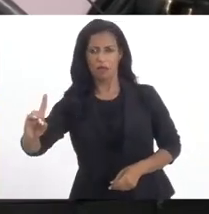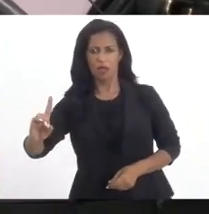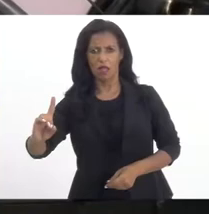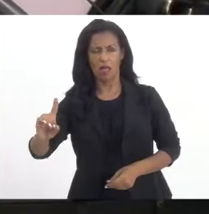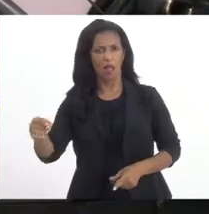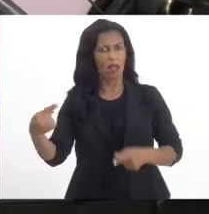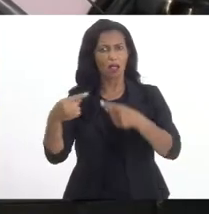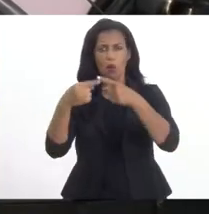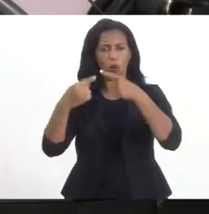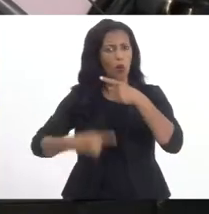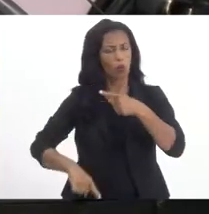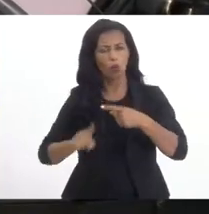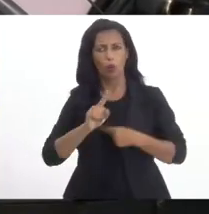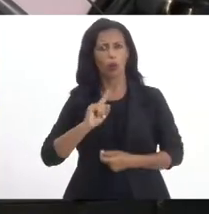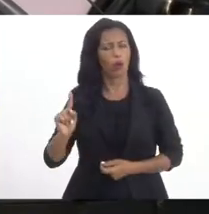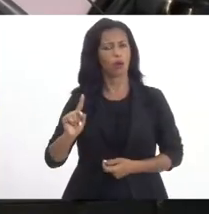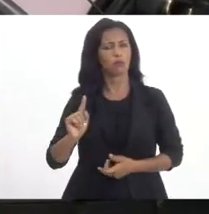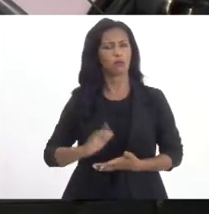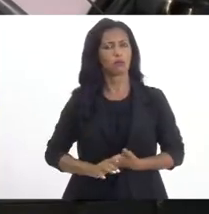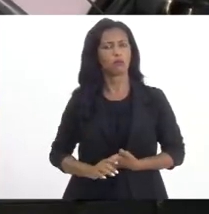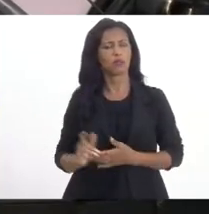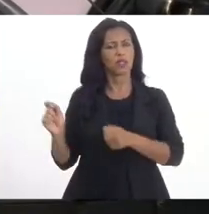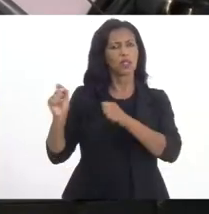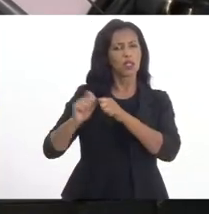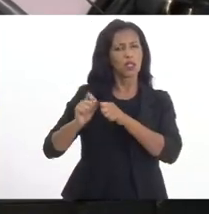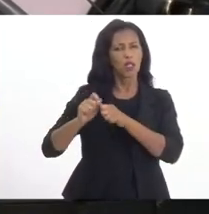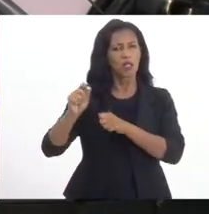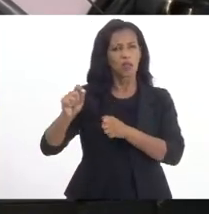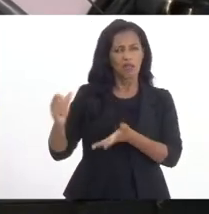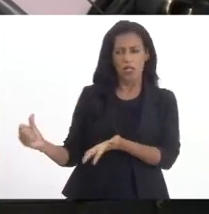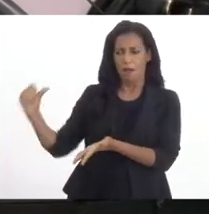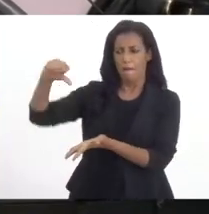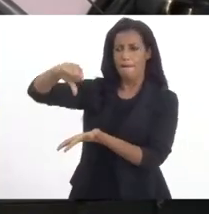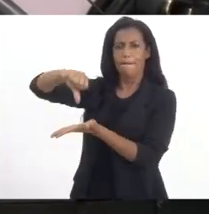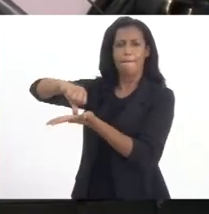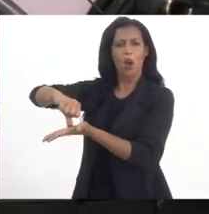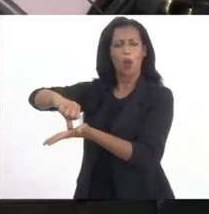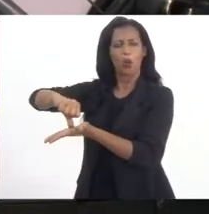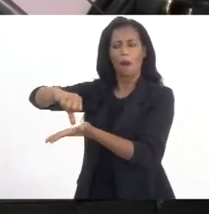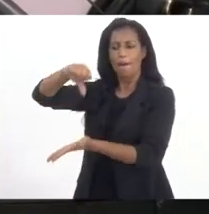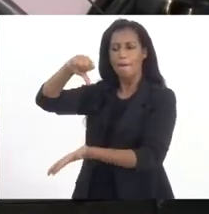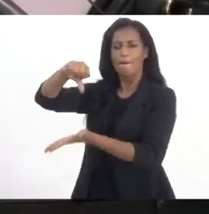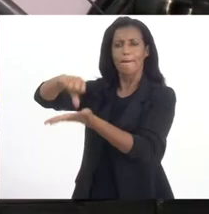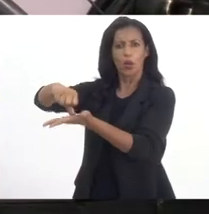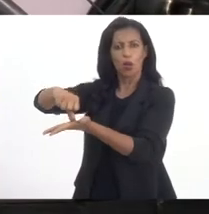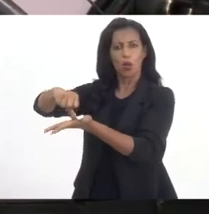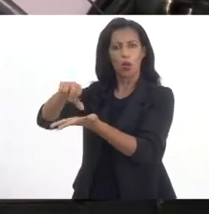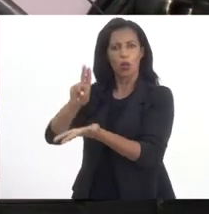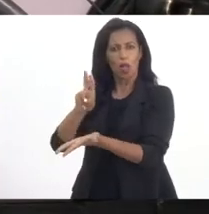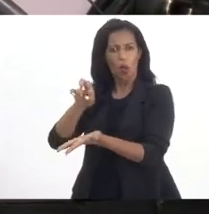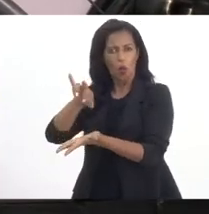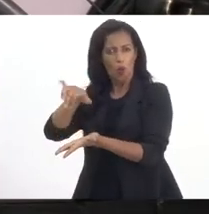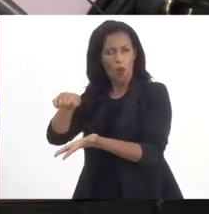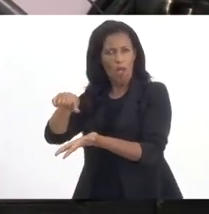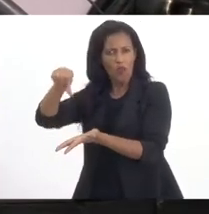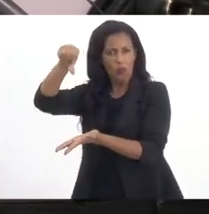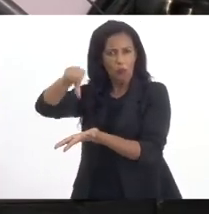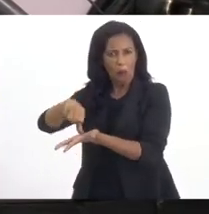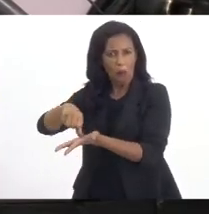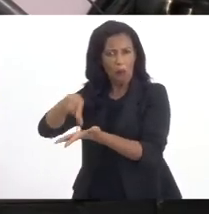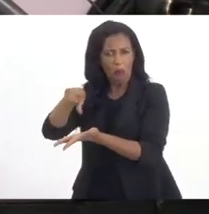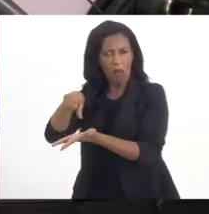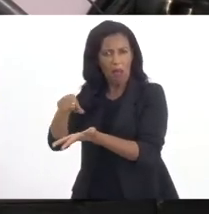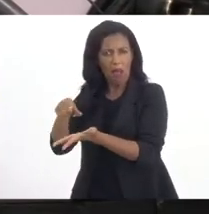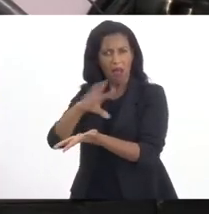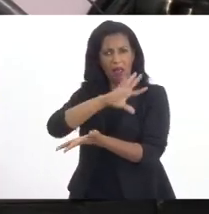não concorda em fazer esse polo, criar o polo da UERJ na Zona Oeste, incorporar o